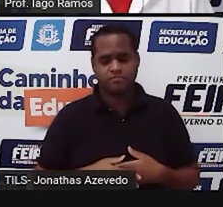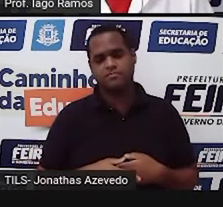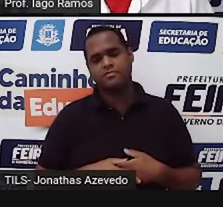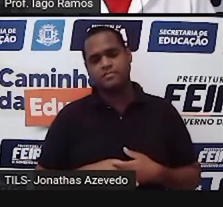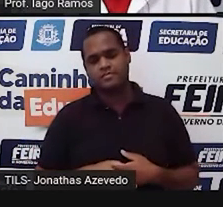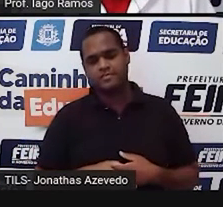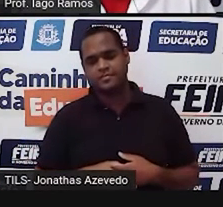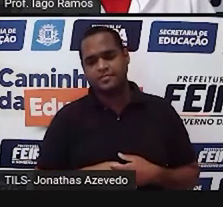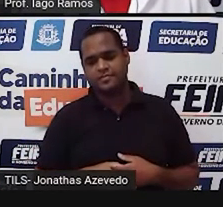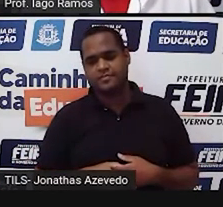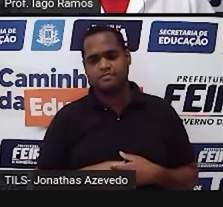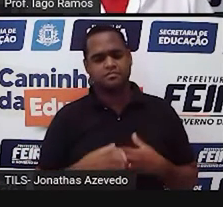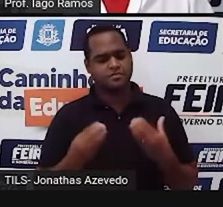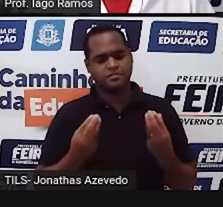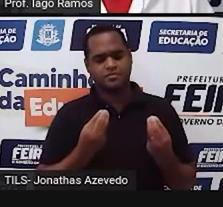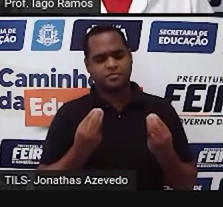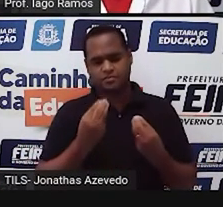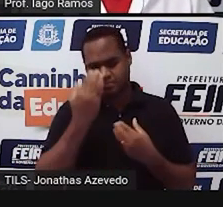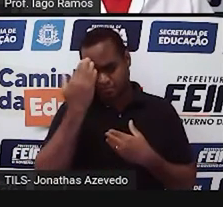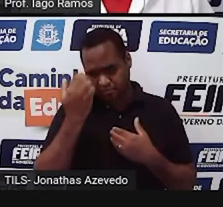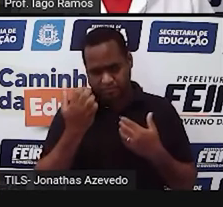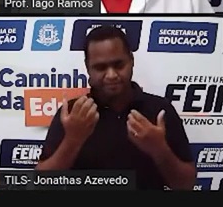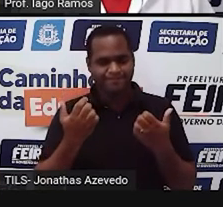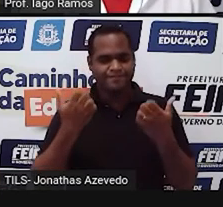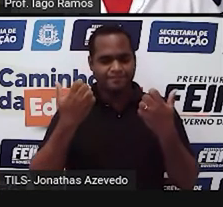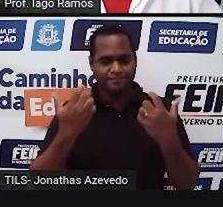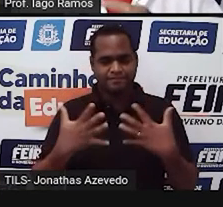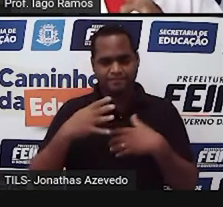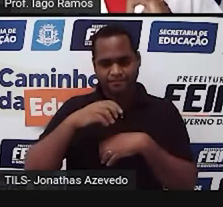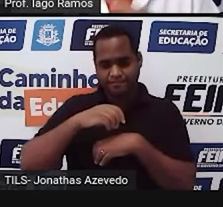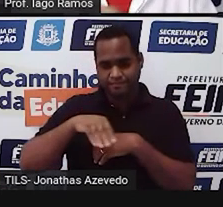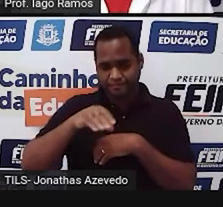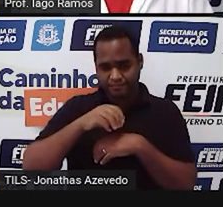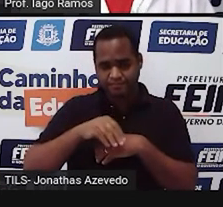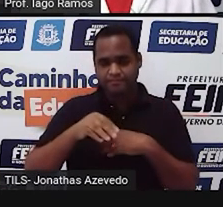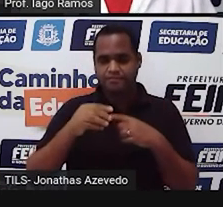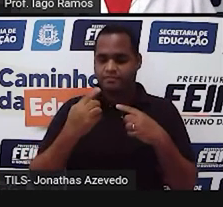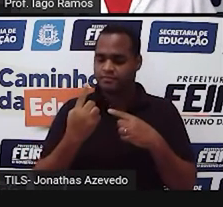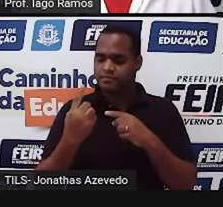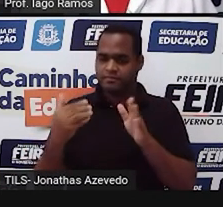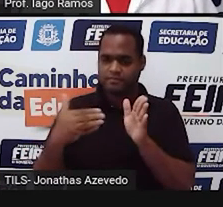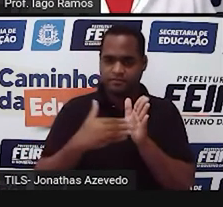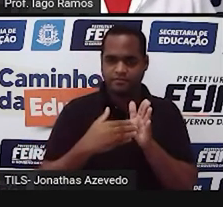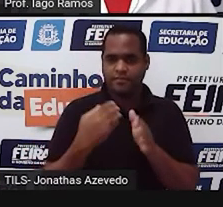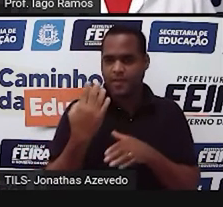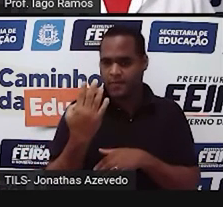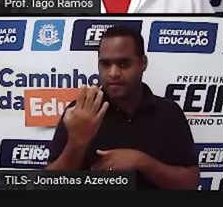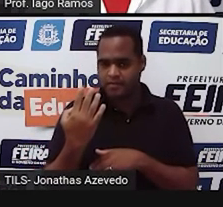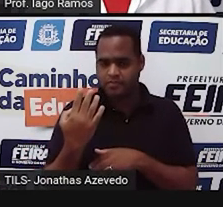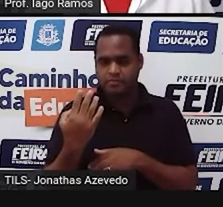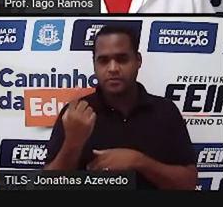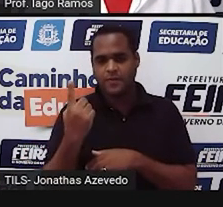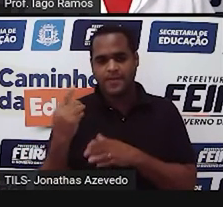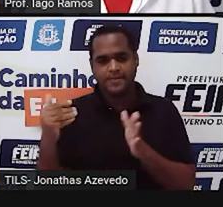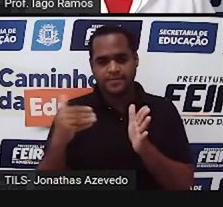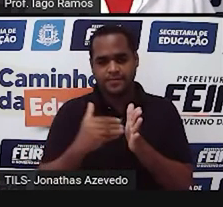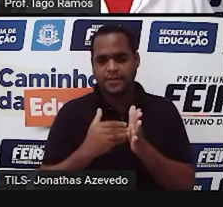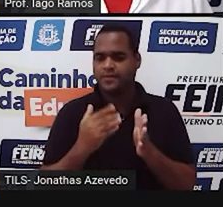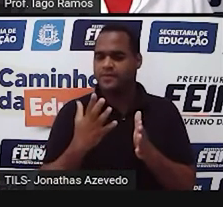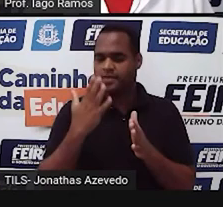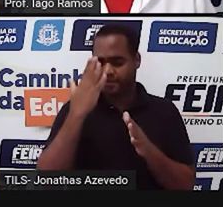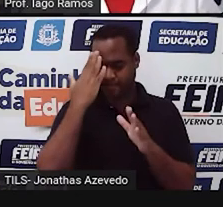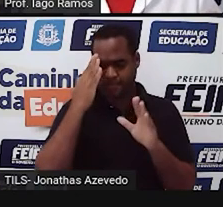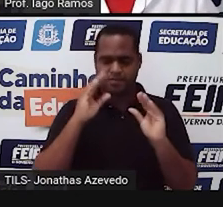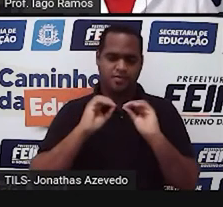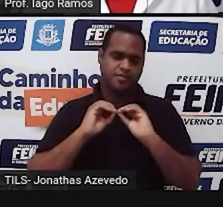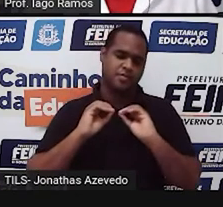mesmo é de que forma vem aqui comigo né de um a quatro até aqui quanto foi que